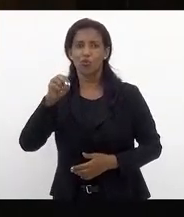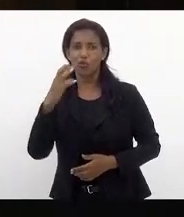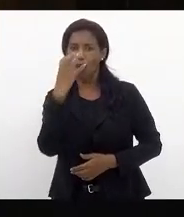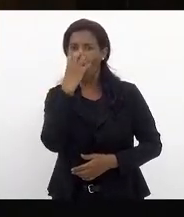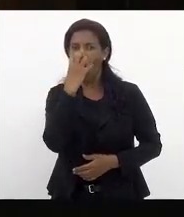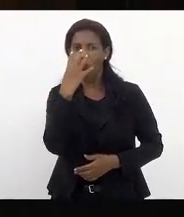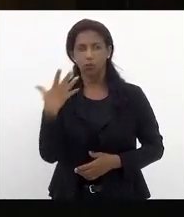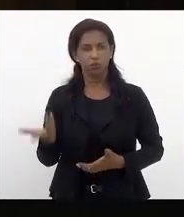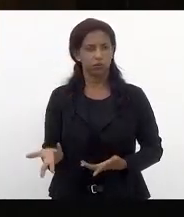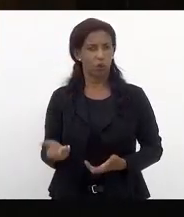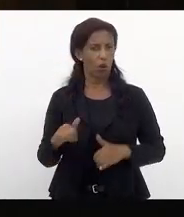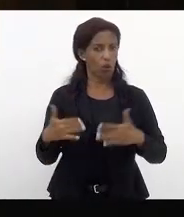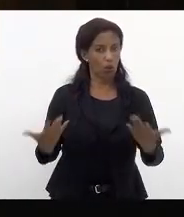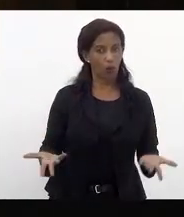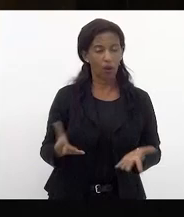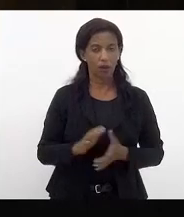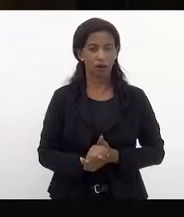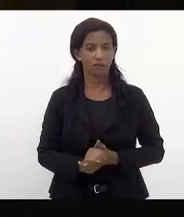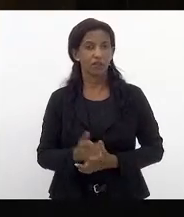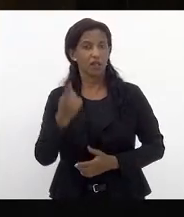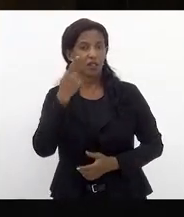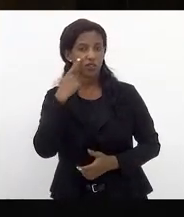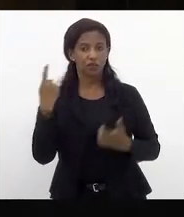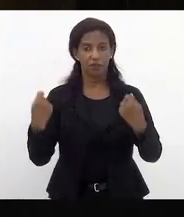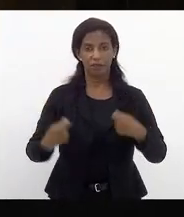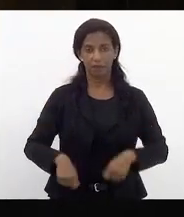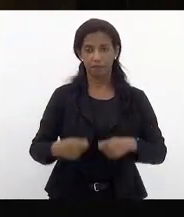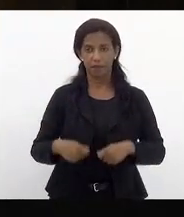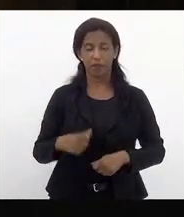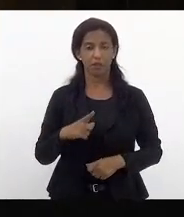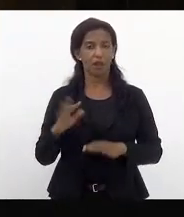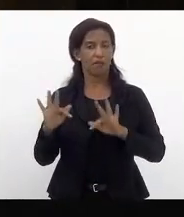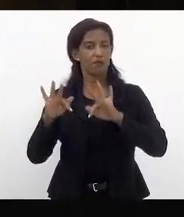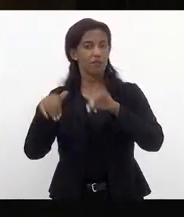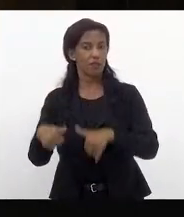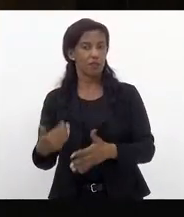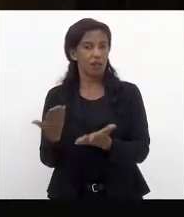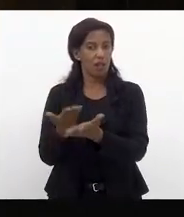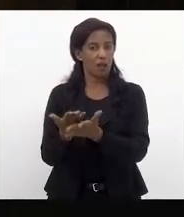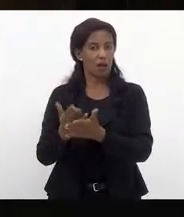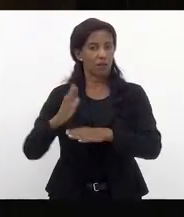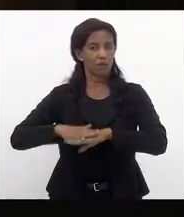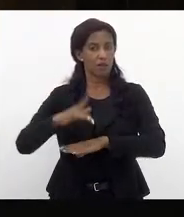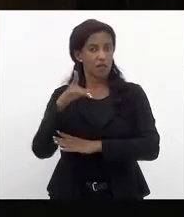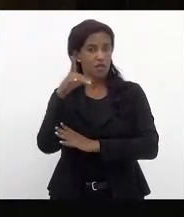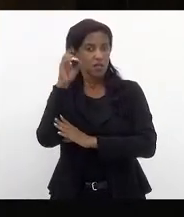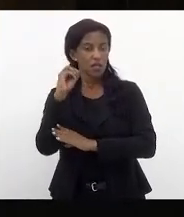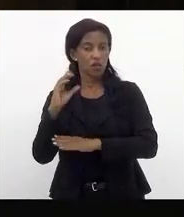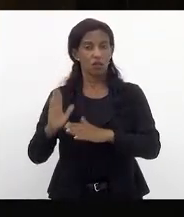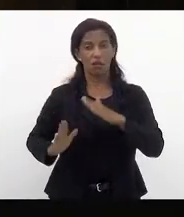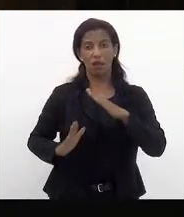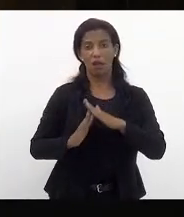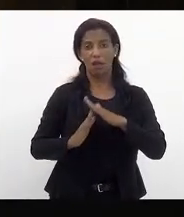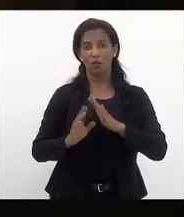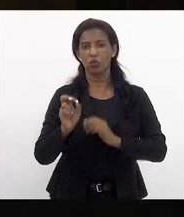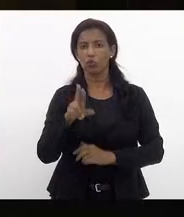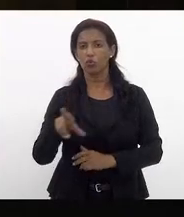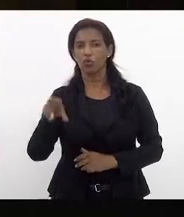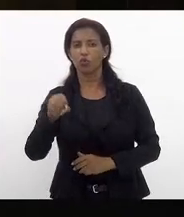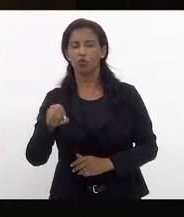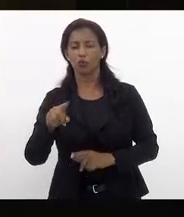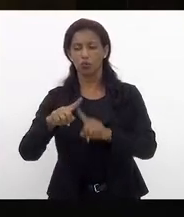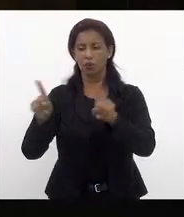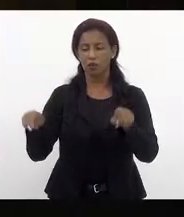mecânico. Olha, a gente vai precisar terminar a aula mais cedo, porque a gente tem um teto de uso da sala